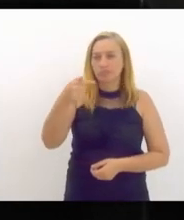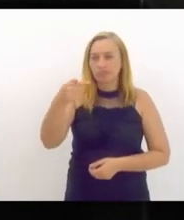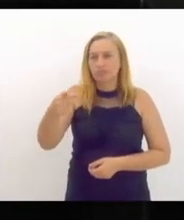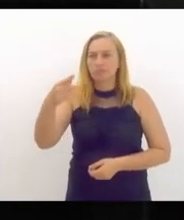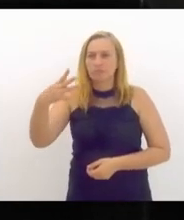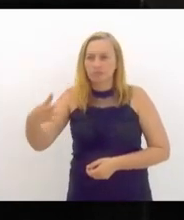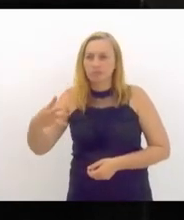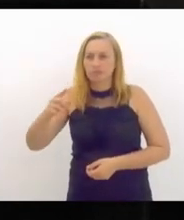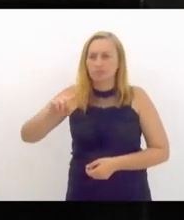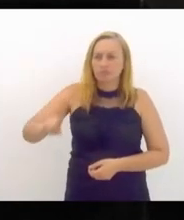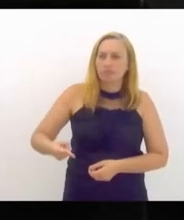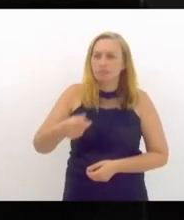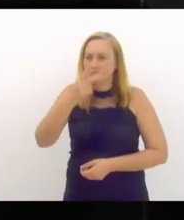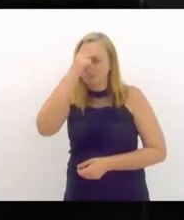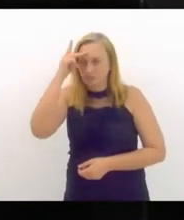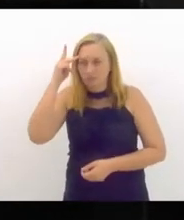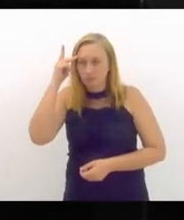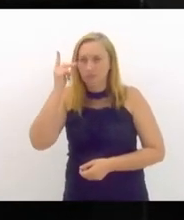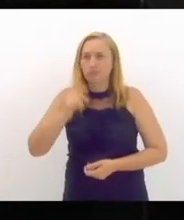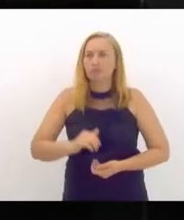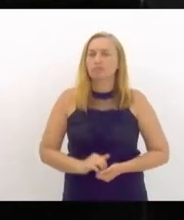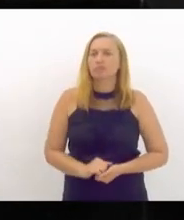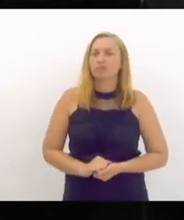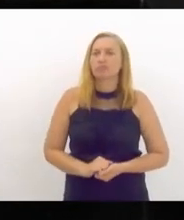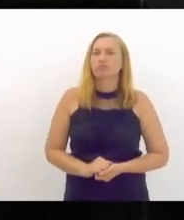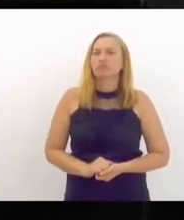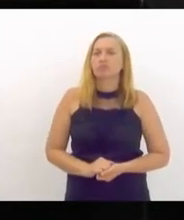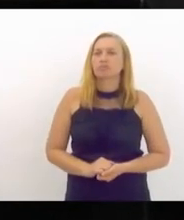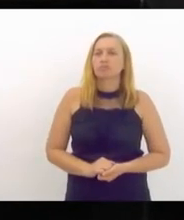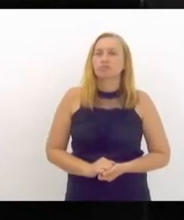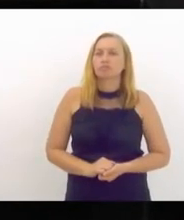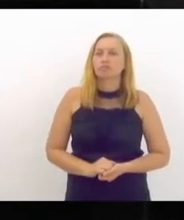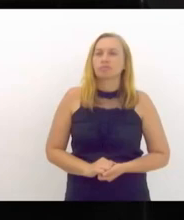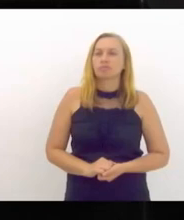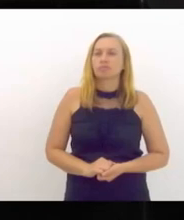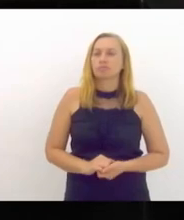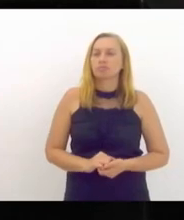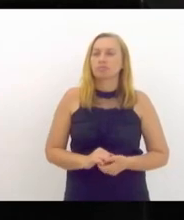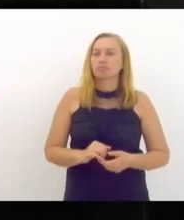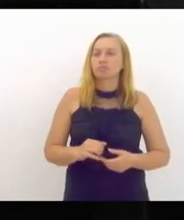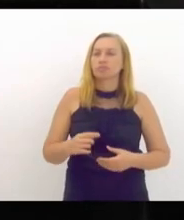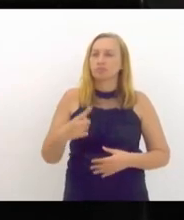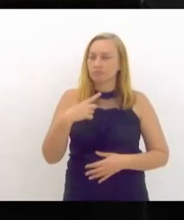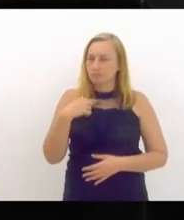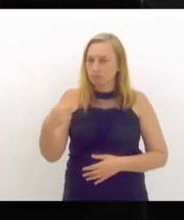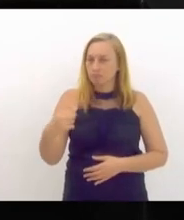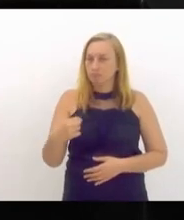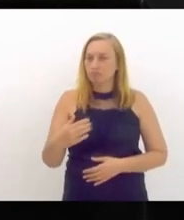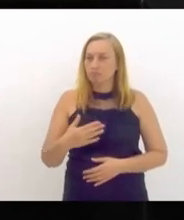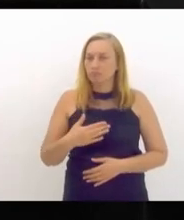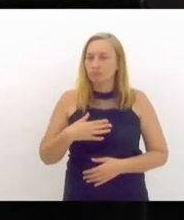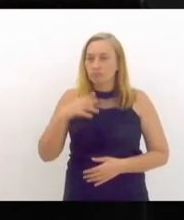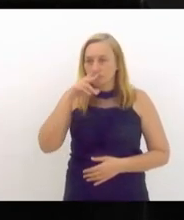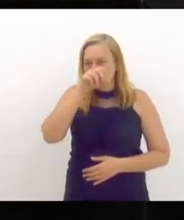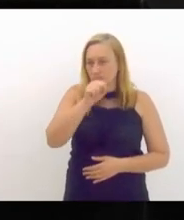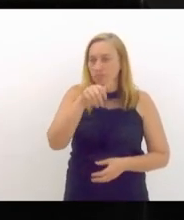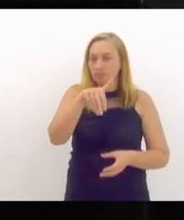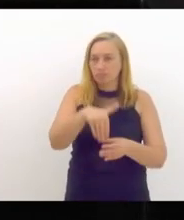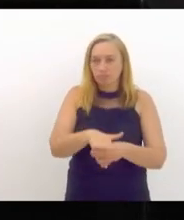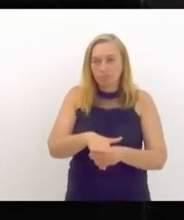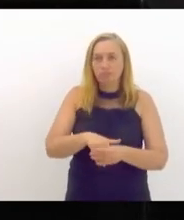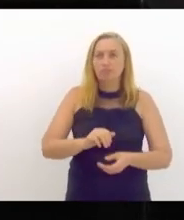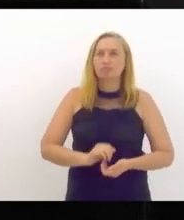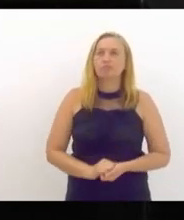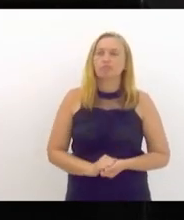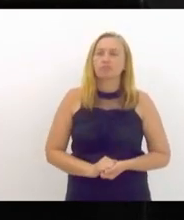174.132 pessoas que me reconduziram à Assembleia Legislativa, se estamos aqui por força dos votos,